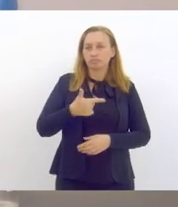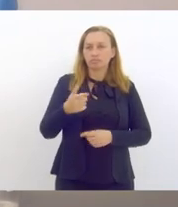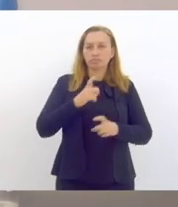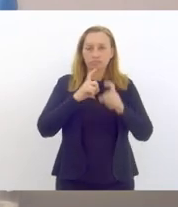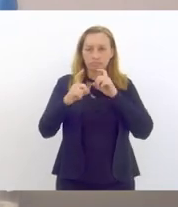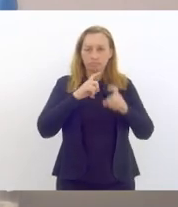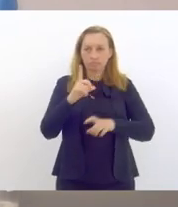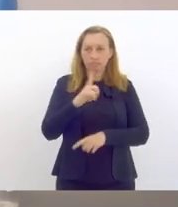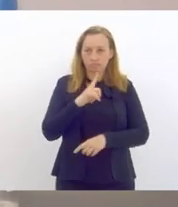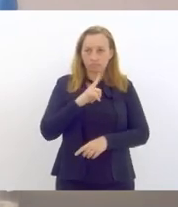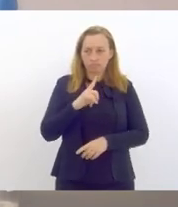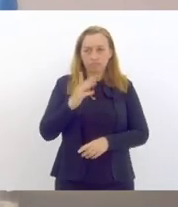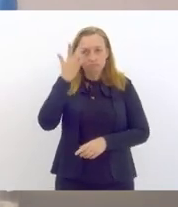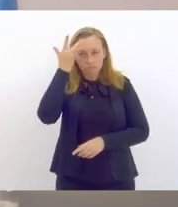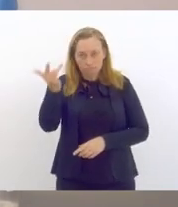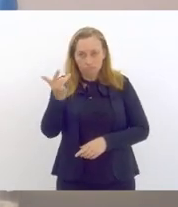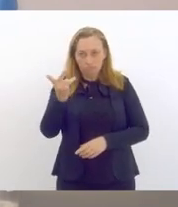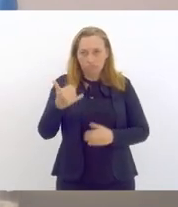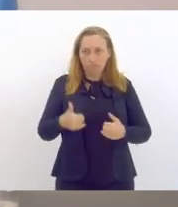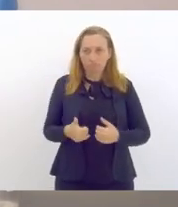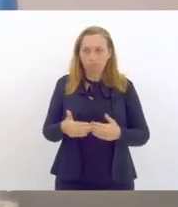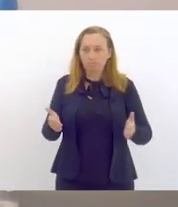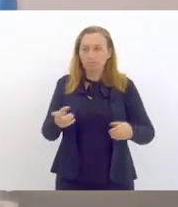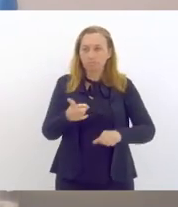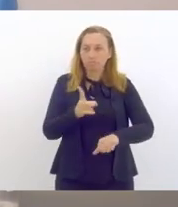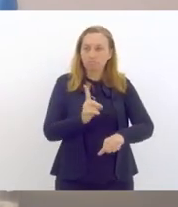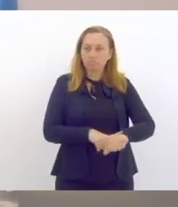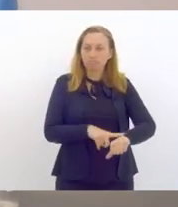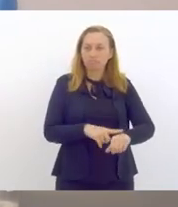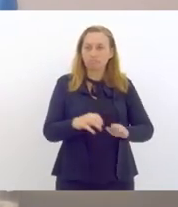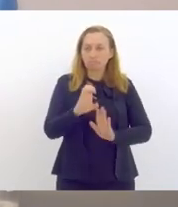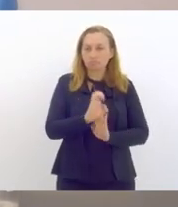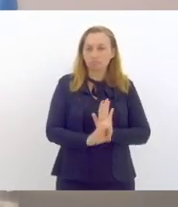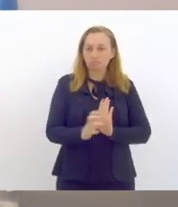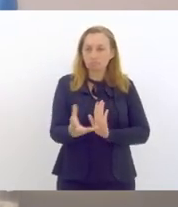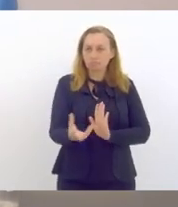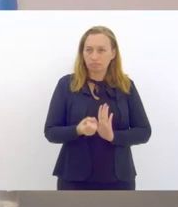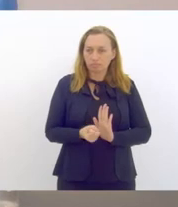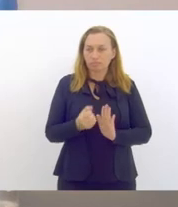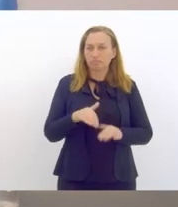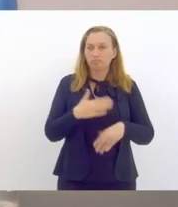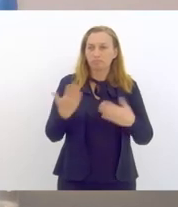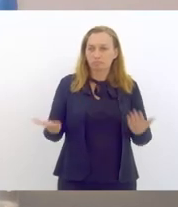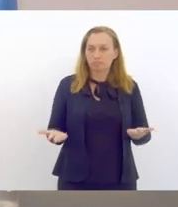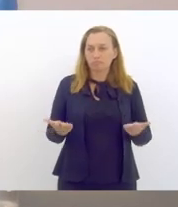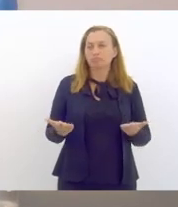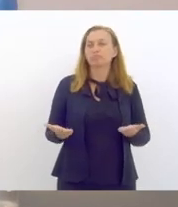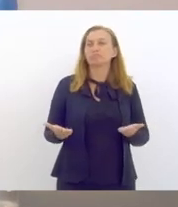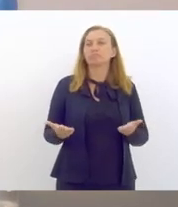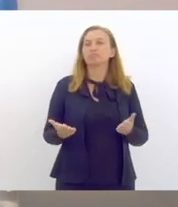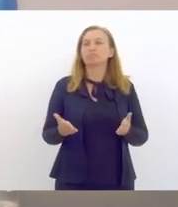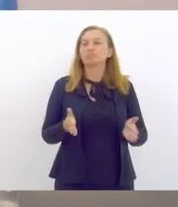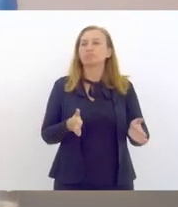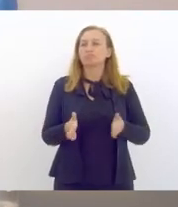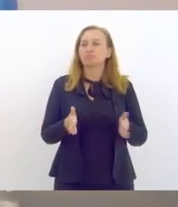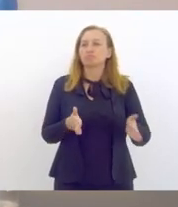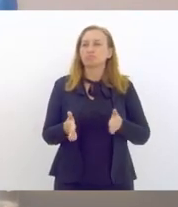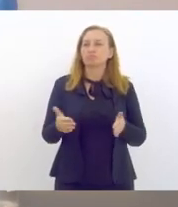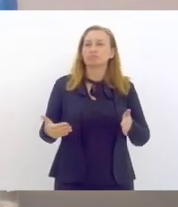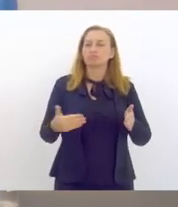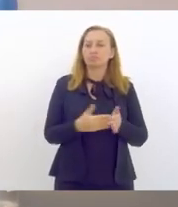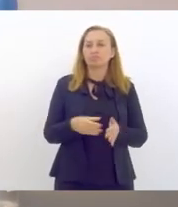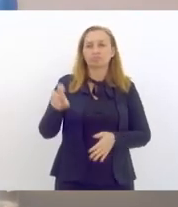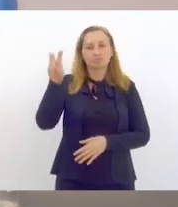e a partir de amanhã a gente abre o prazo para emenda então o prazo iria até